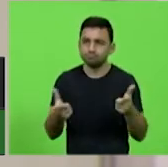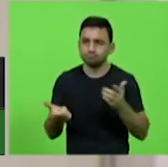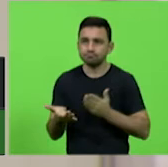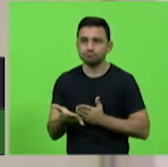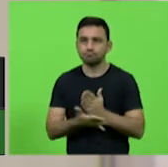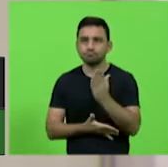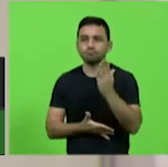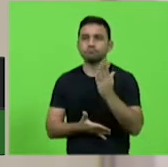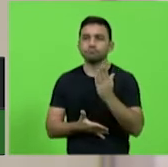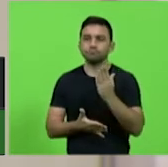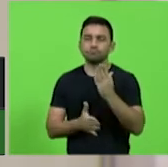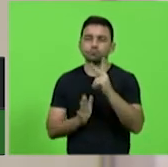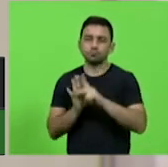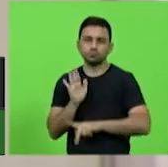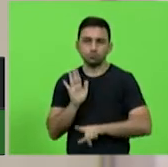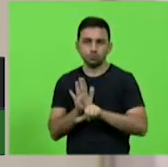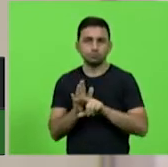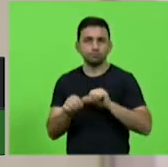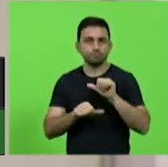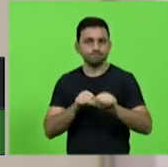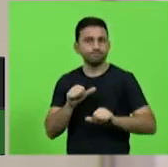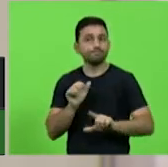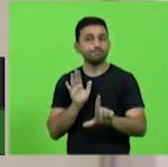único, projeto de conversão de lei